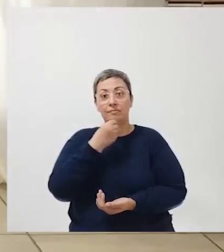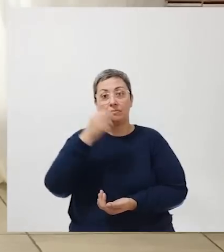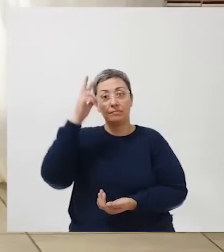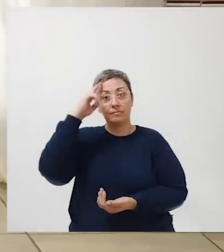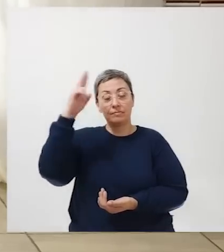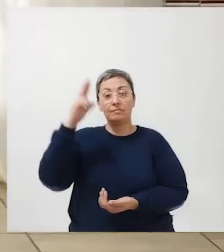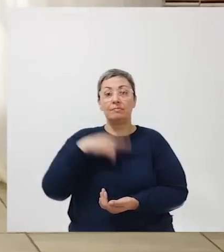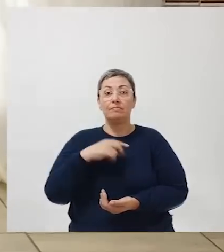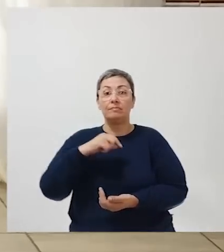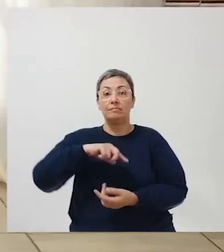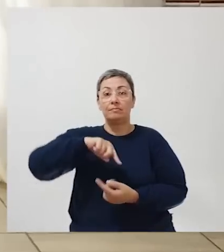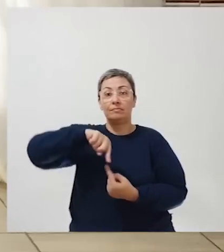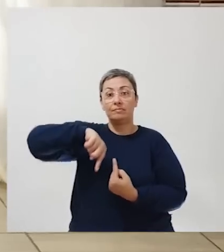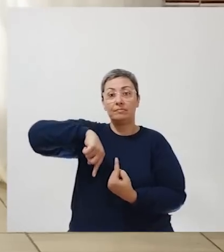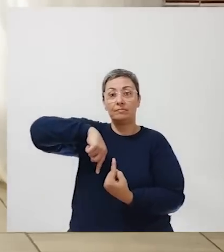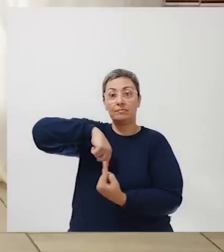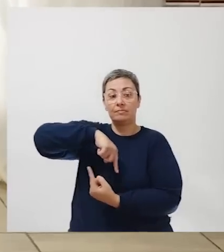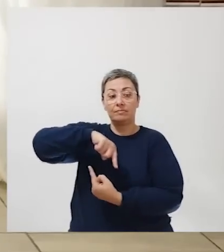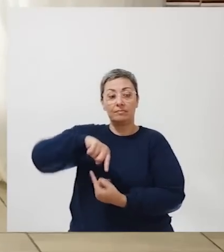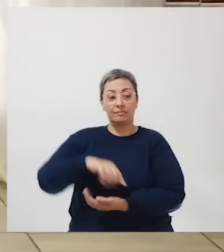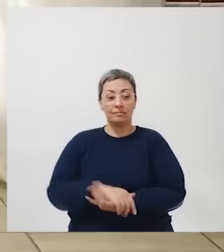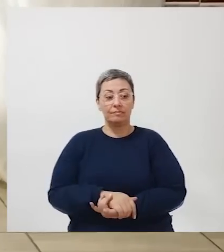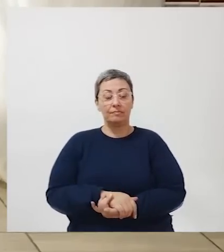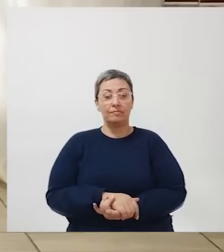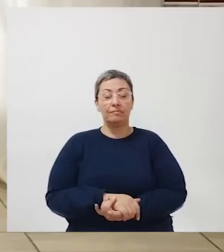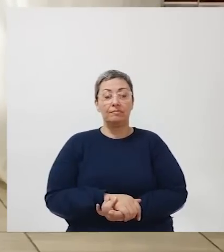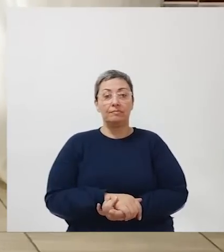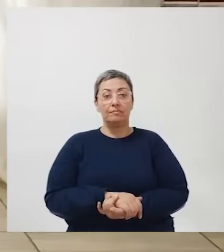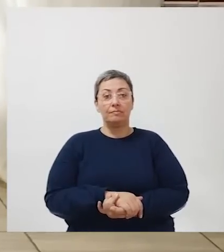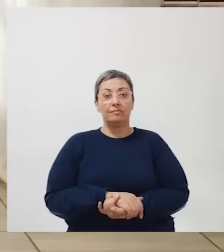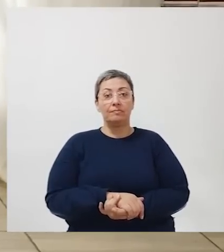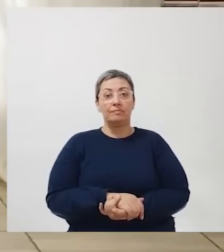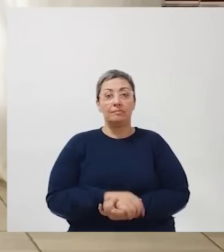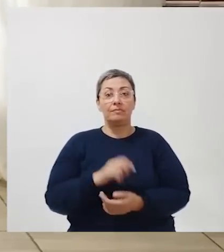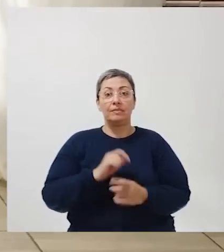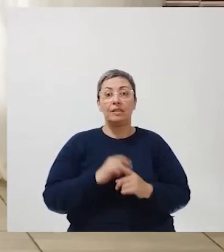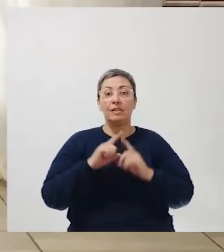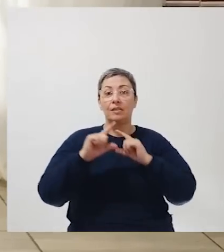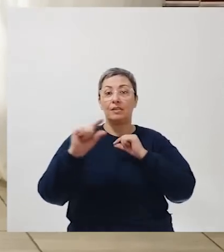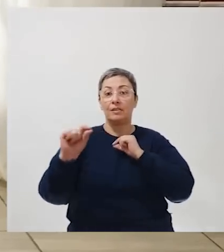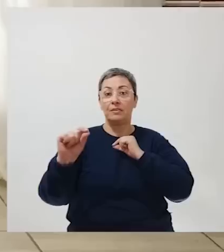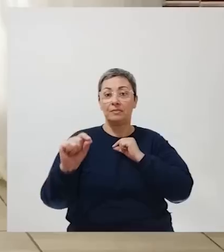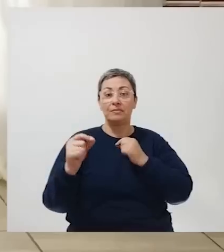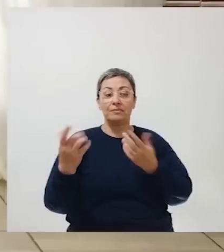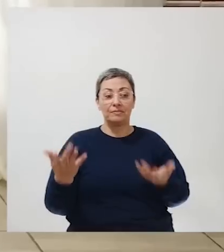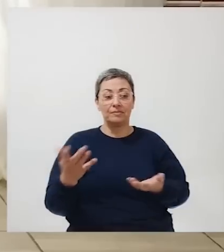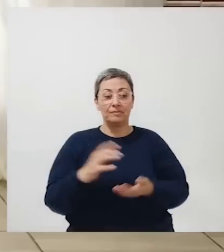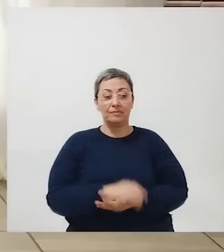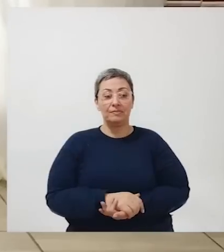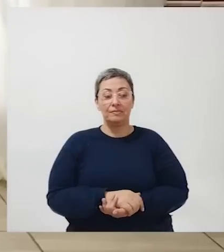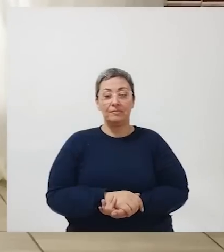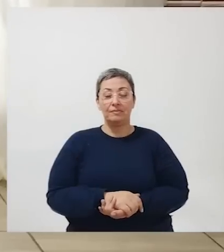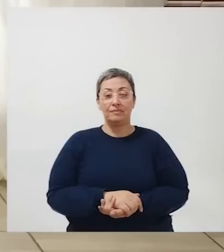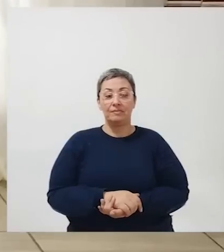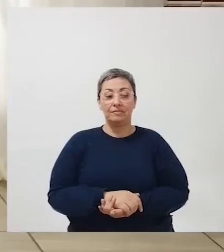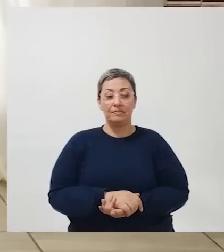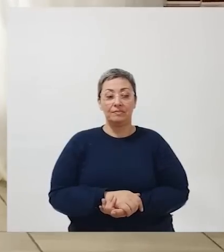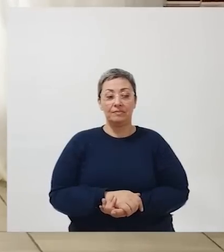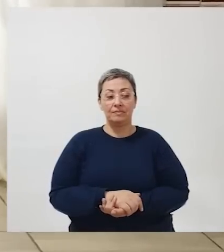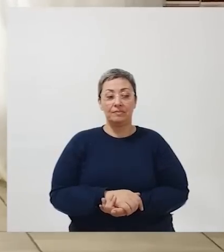Senhoras e senhores, dê uma rodadinha e vá pro olho da